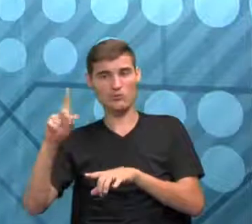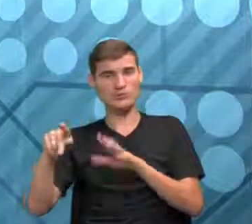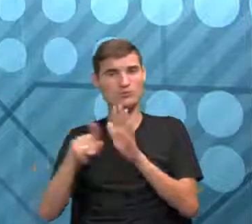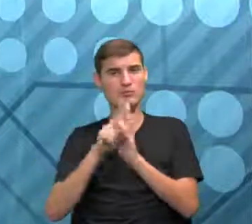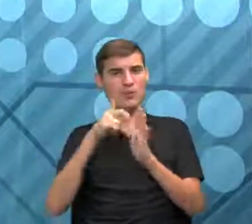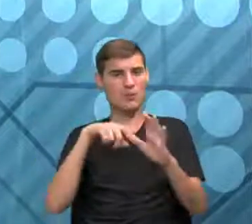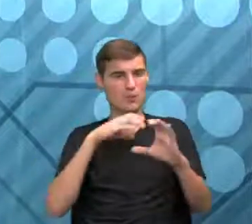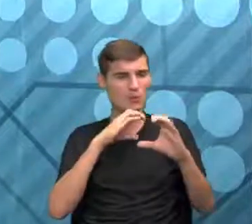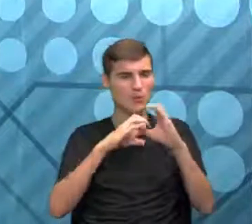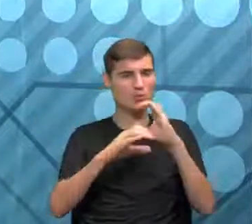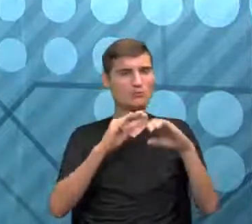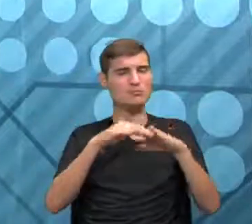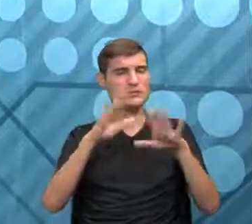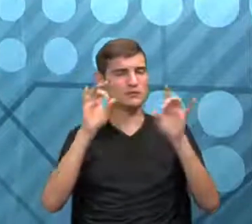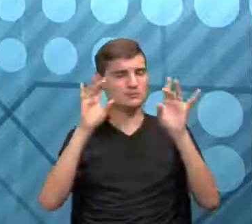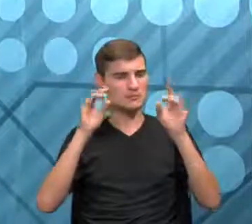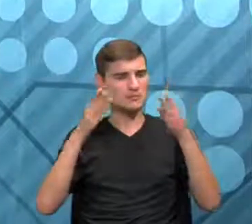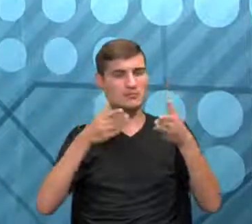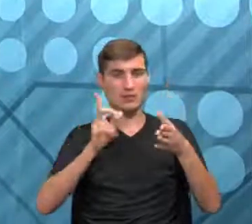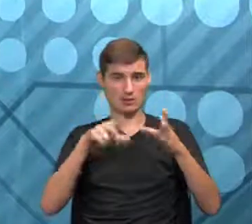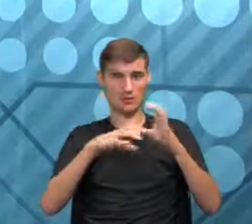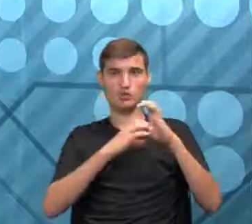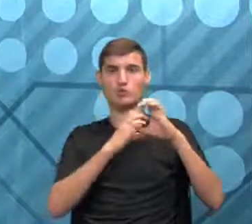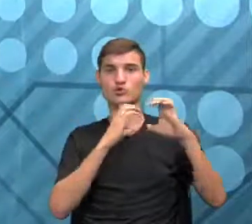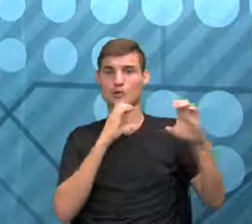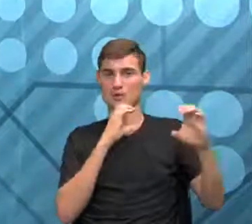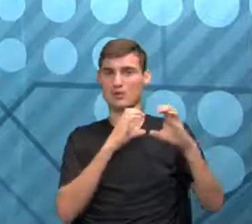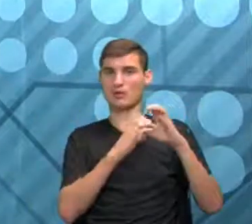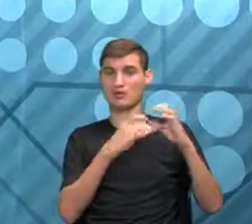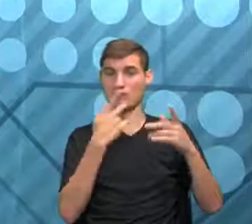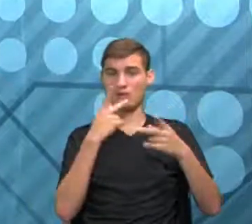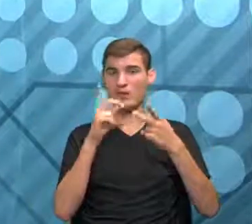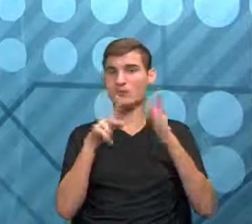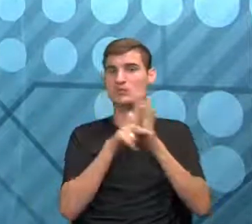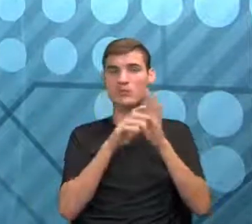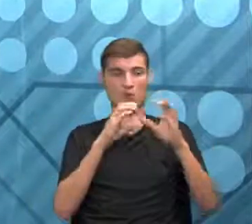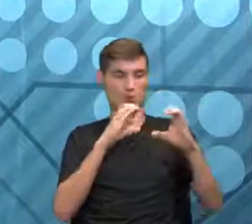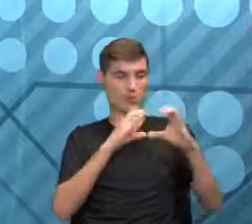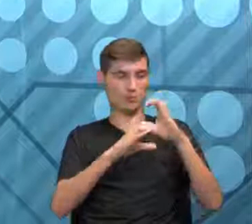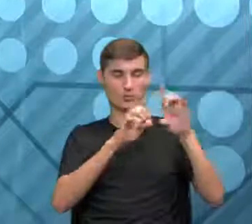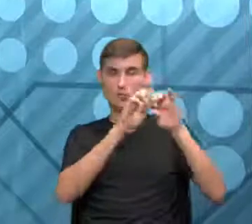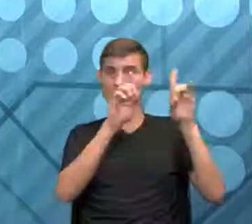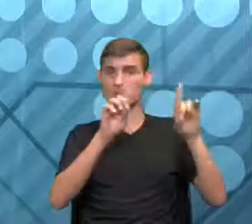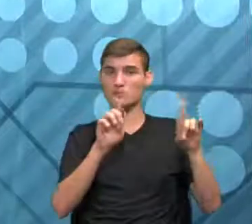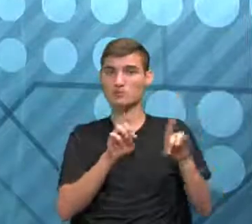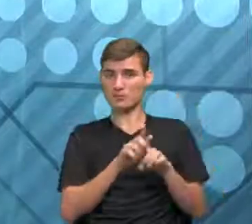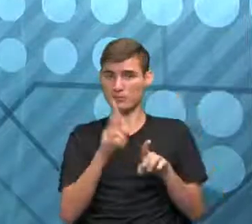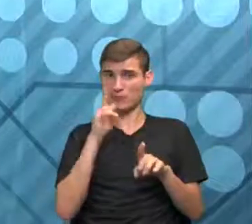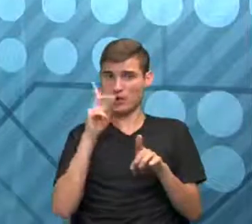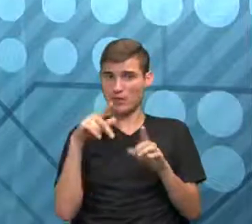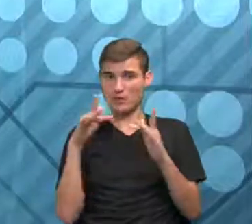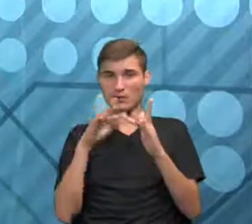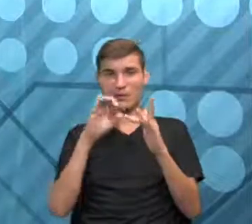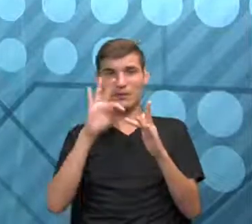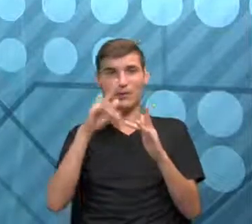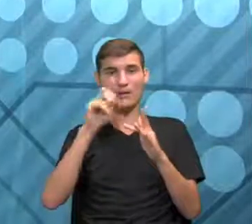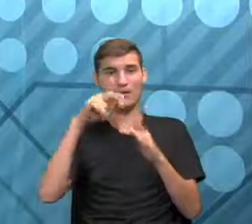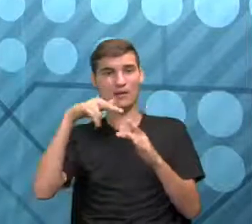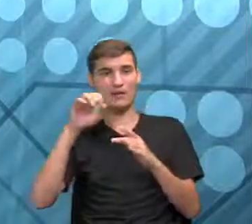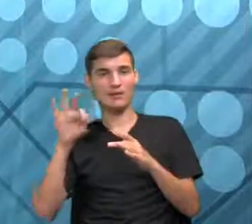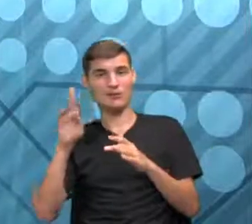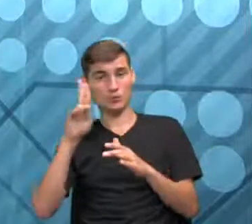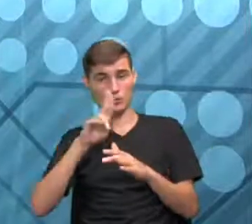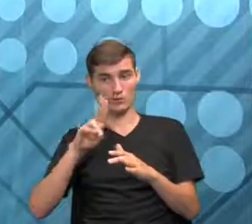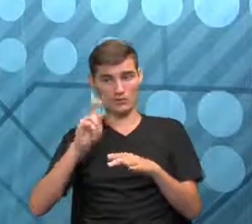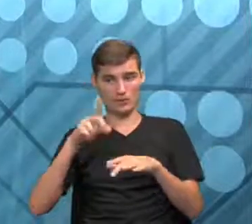uma comunicação mais específica, mais de engenheiro mesmo. Quando eu falo de comunicação digital, acabei de dar o exemplo de uma ligação Ethernet. Falei que vai